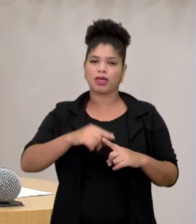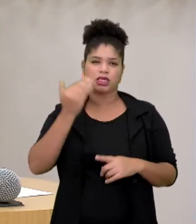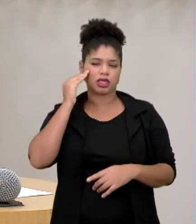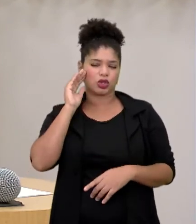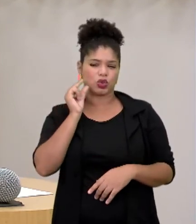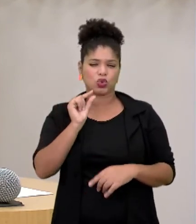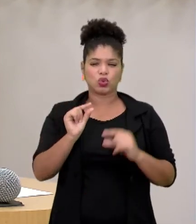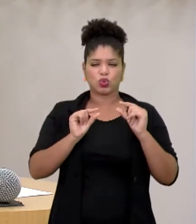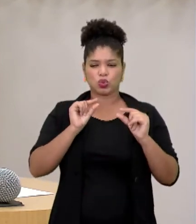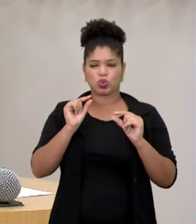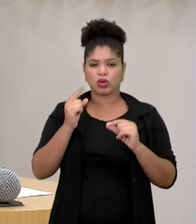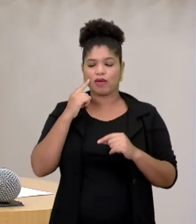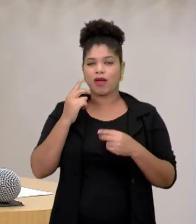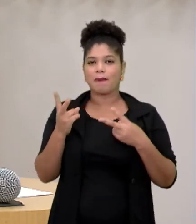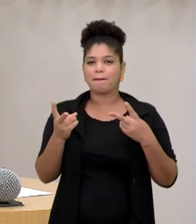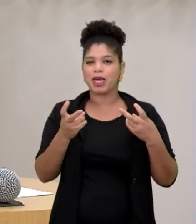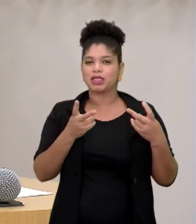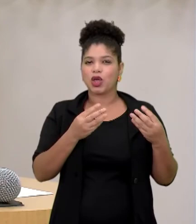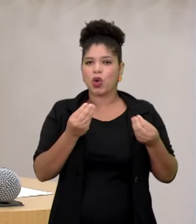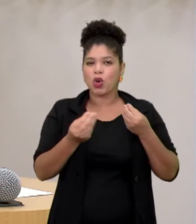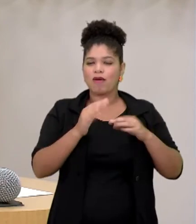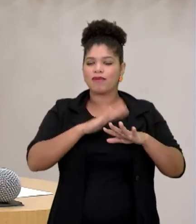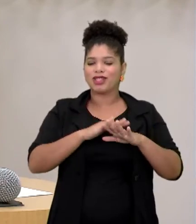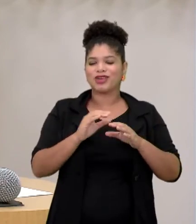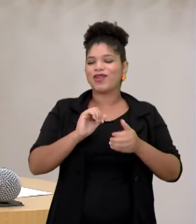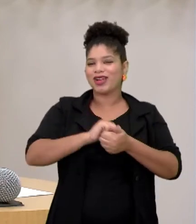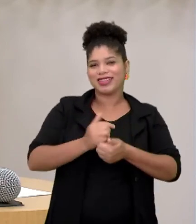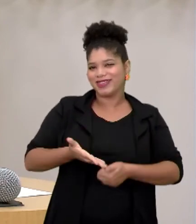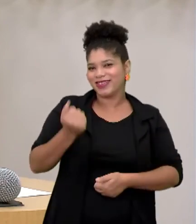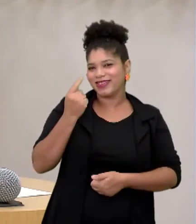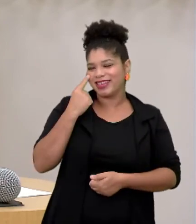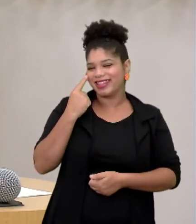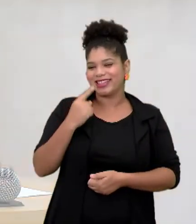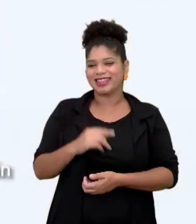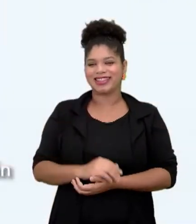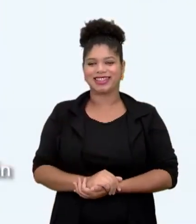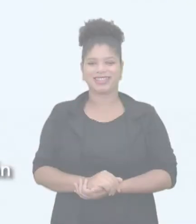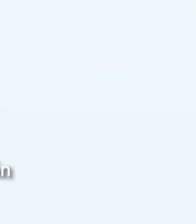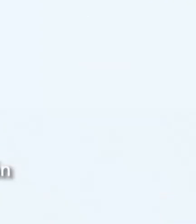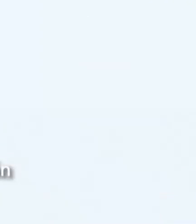coisinha. Repara na super produção desse vídeo. Bora lá.